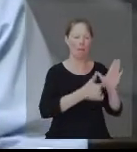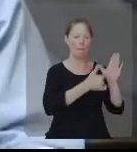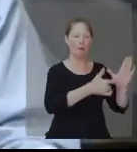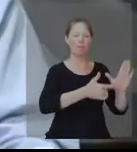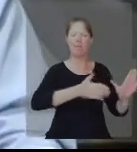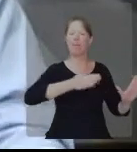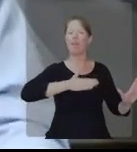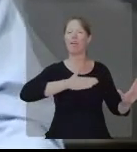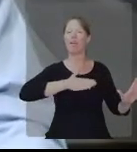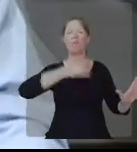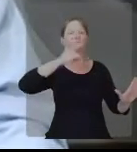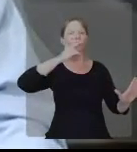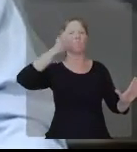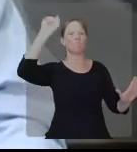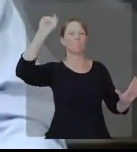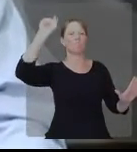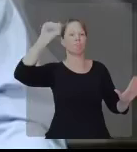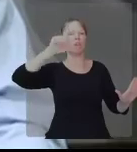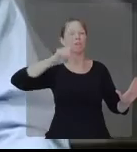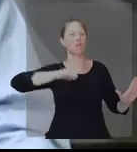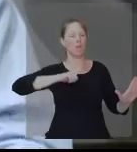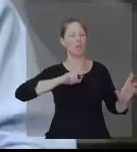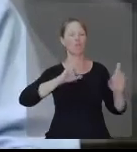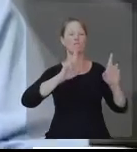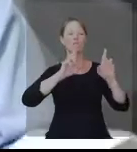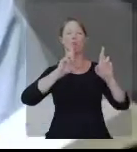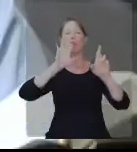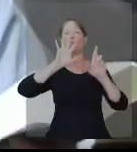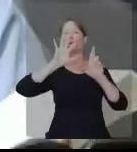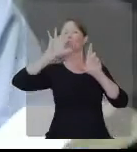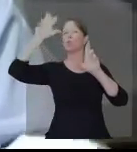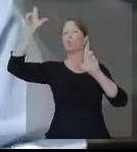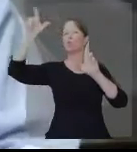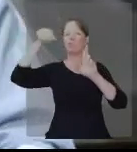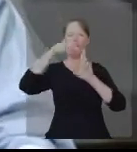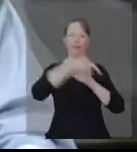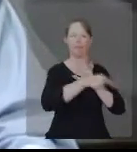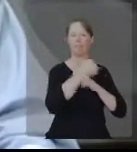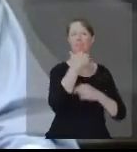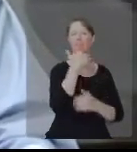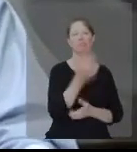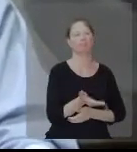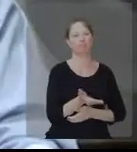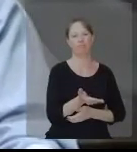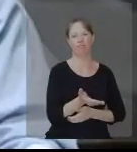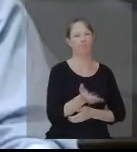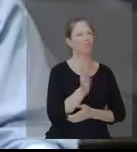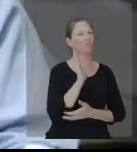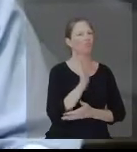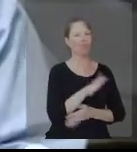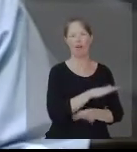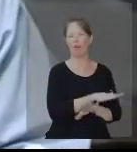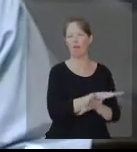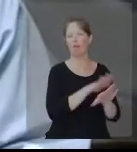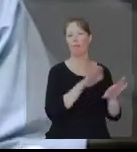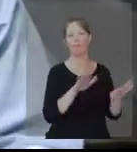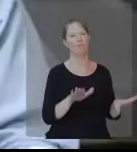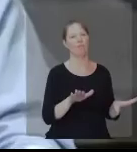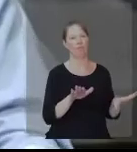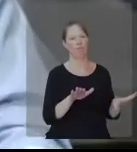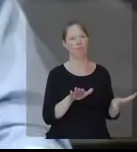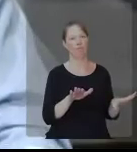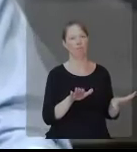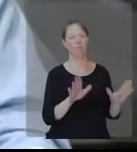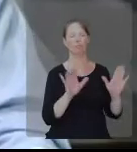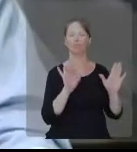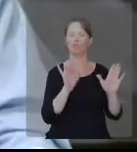e tenho esperança para todas as pessoas. Então, mas não mais enquanto estão no inferno, apenas ali para